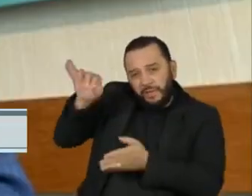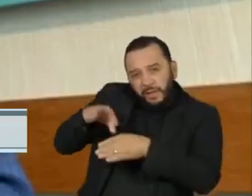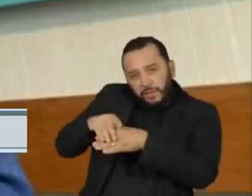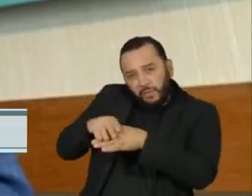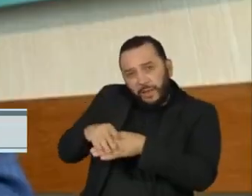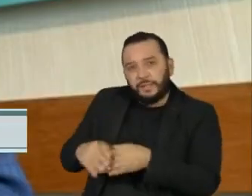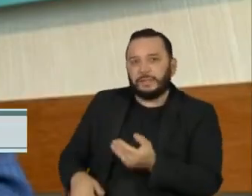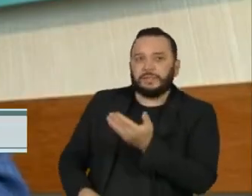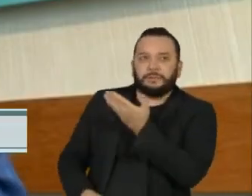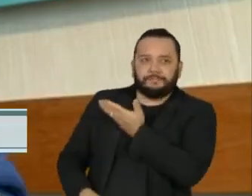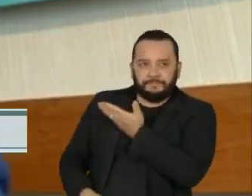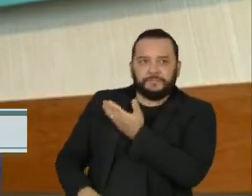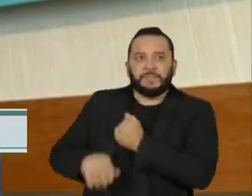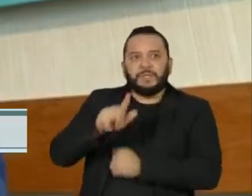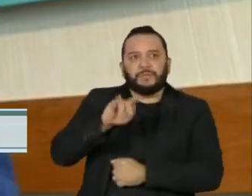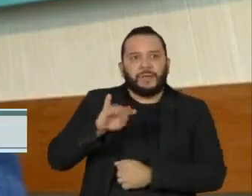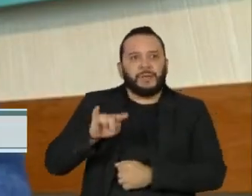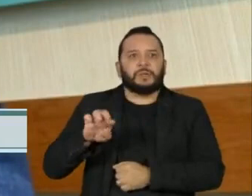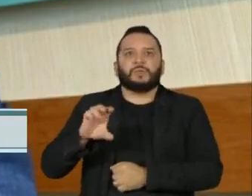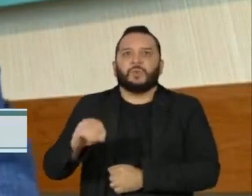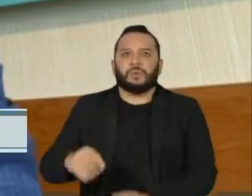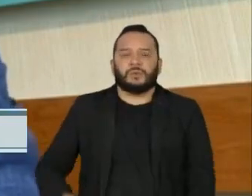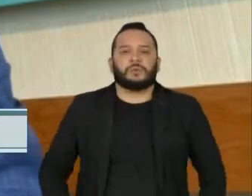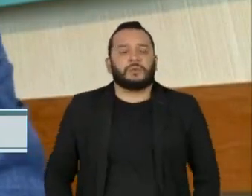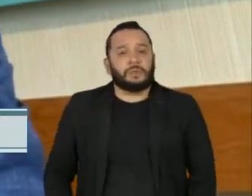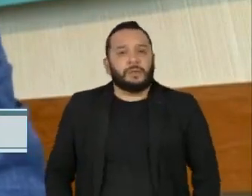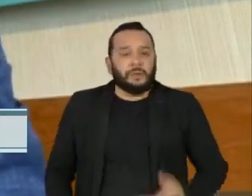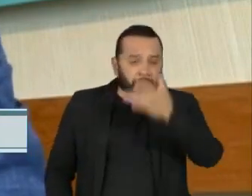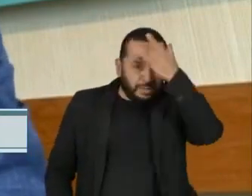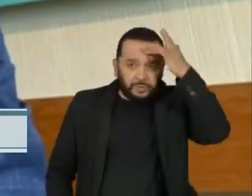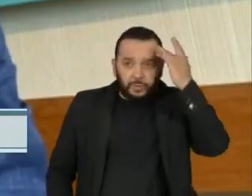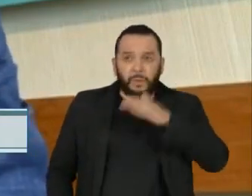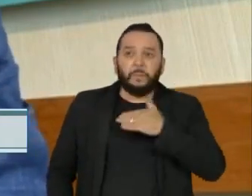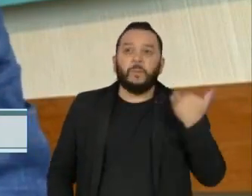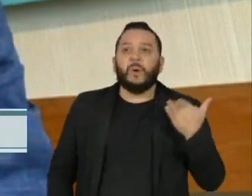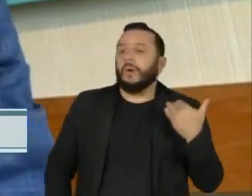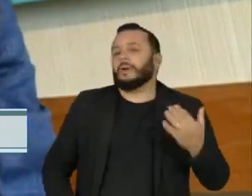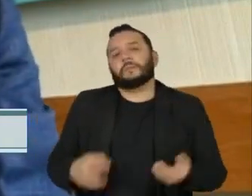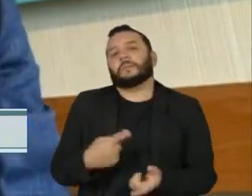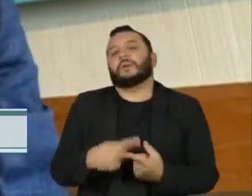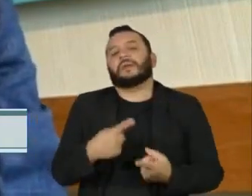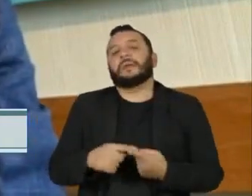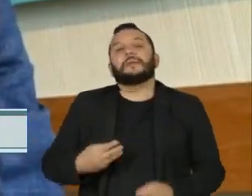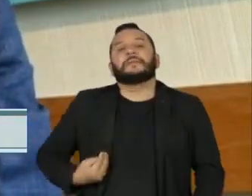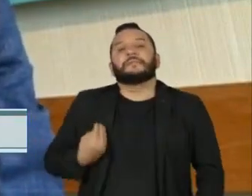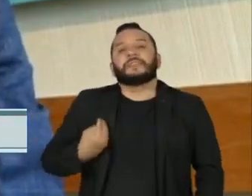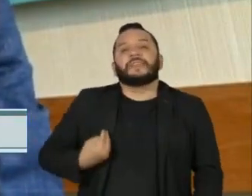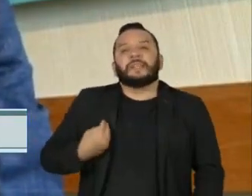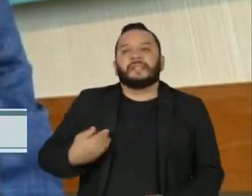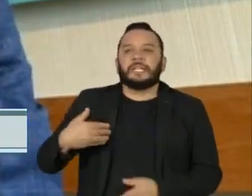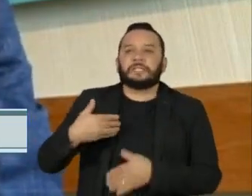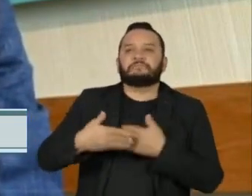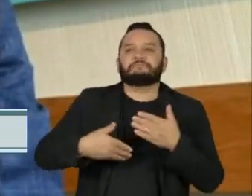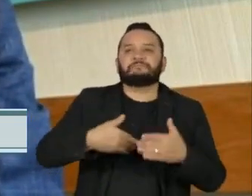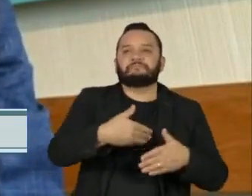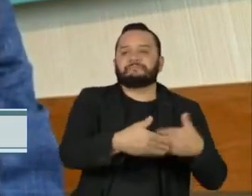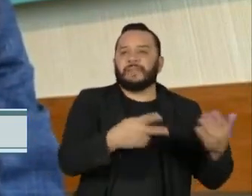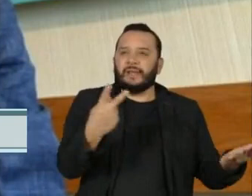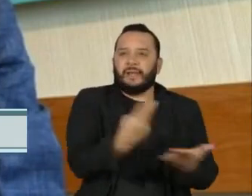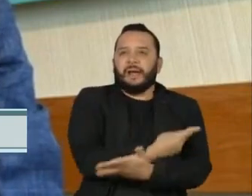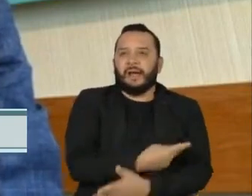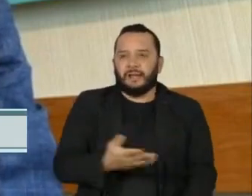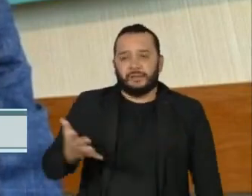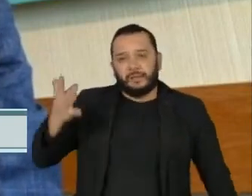que mata o homem moderno, o homem atual, é seu estilo de vida. As pessoas,